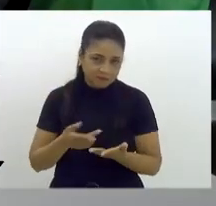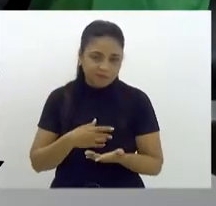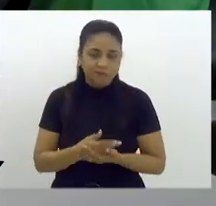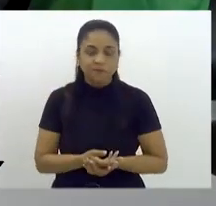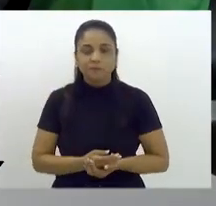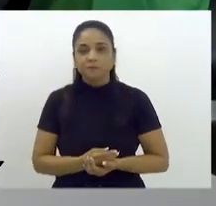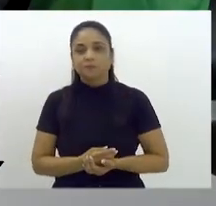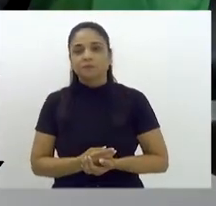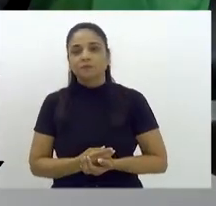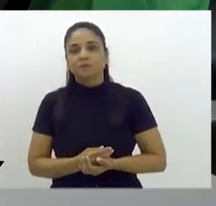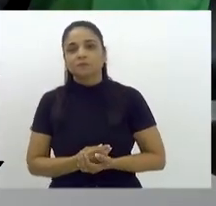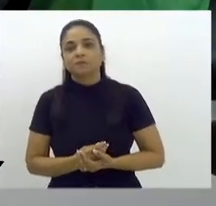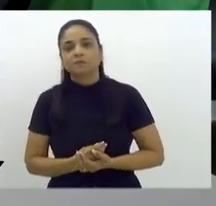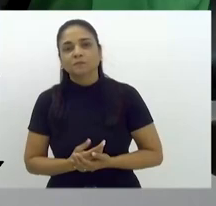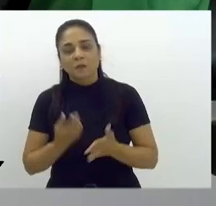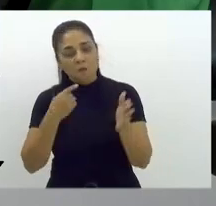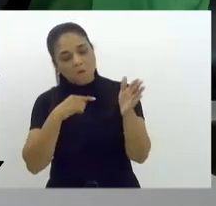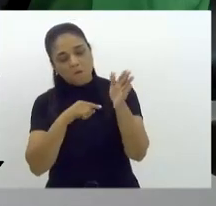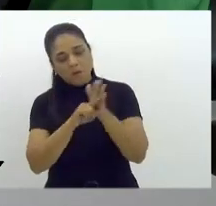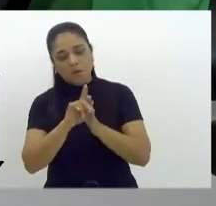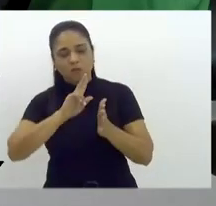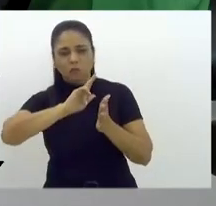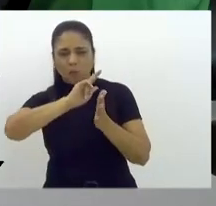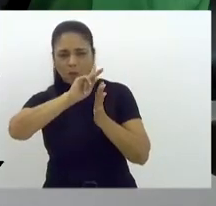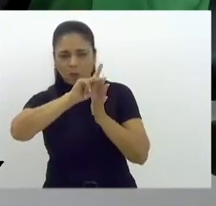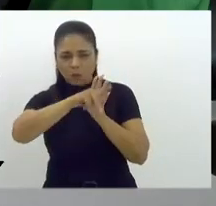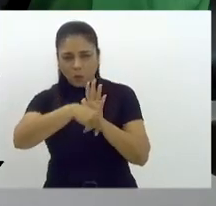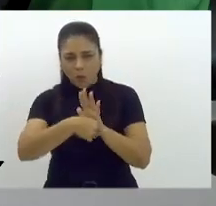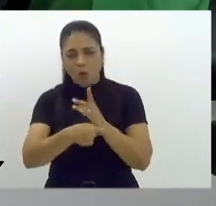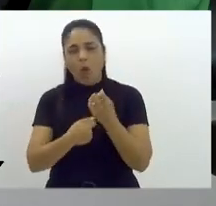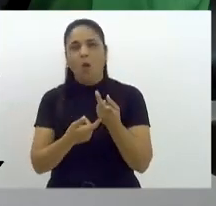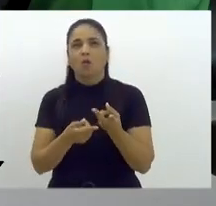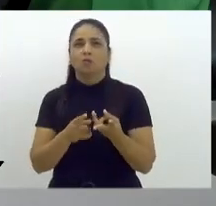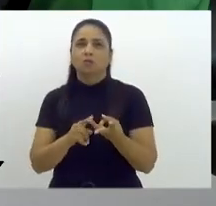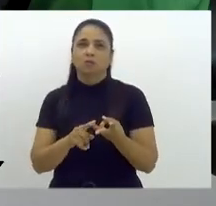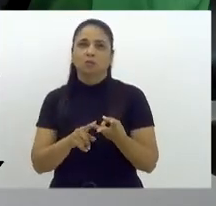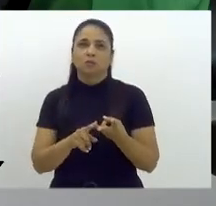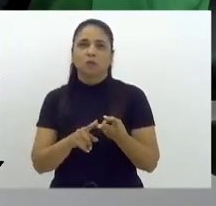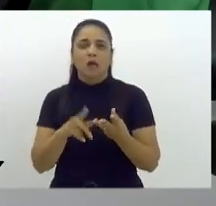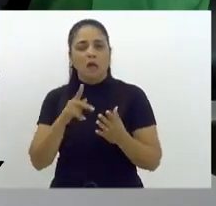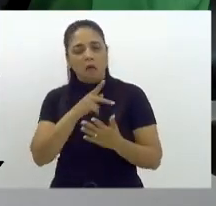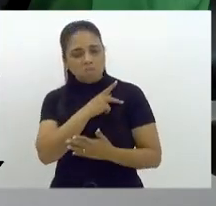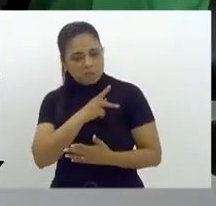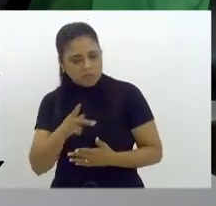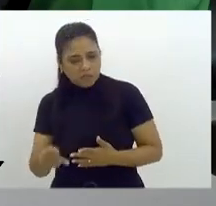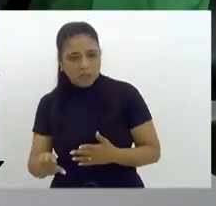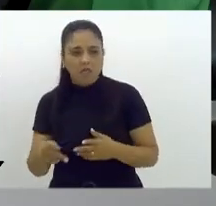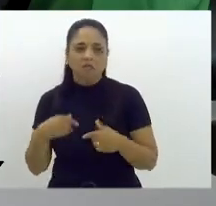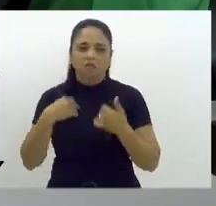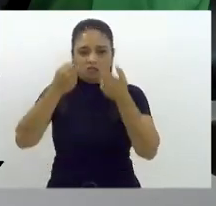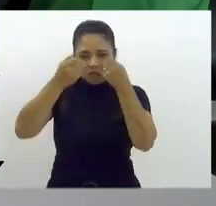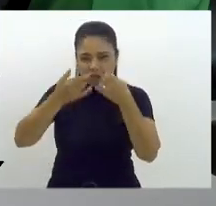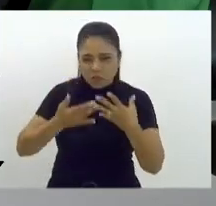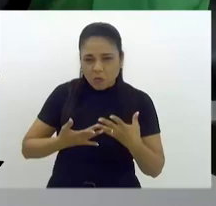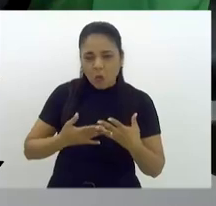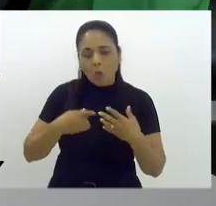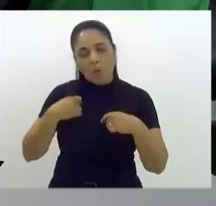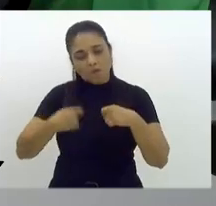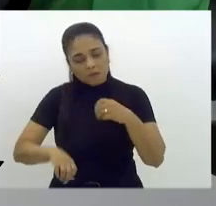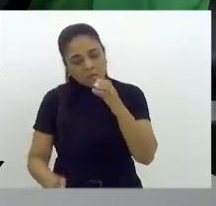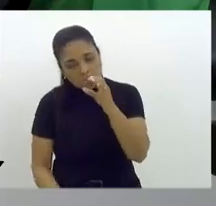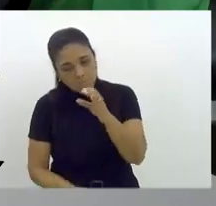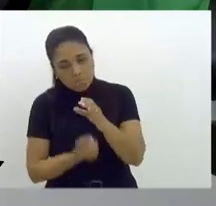as perguntas nessa questão do protocolo para a própria Presidente colocou acho que a gente tem que criar um protocolo